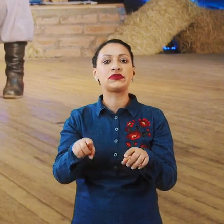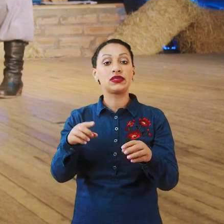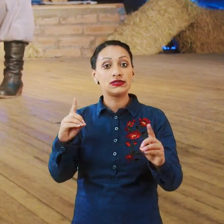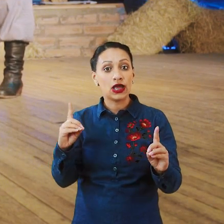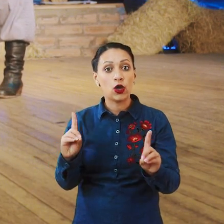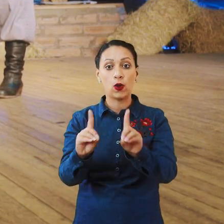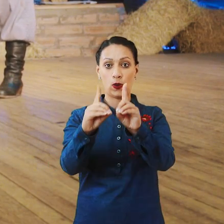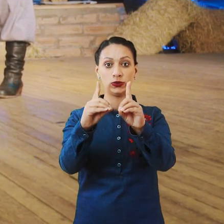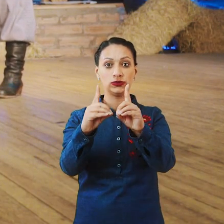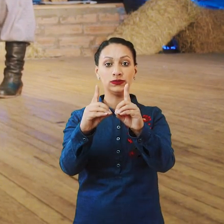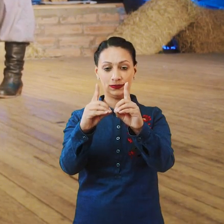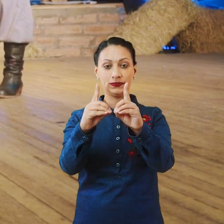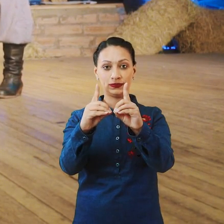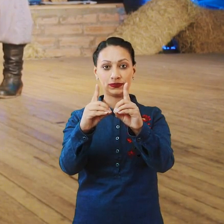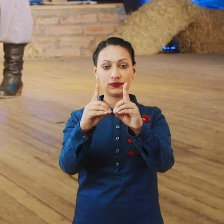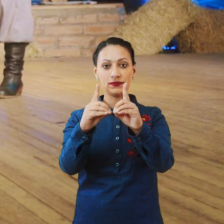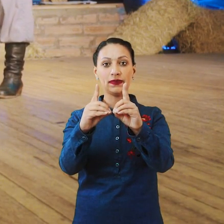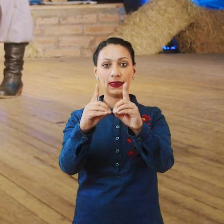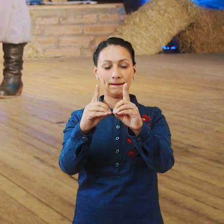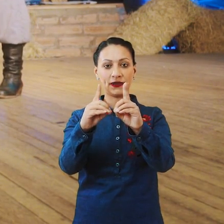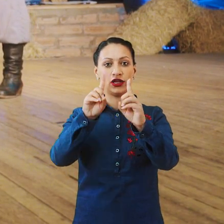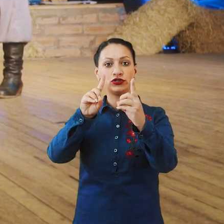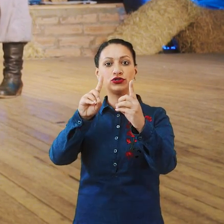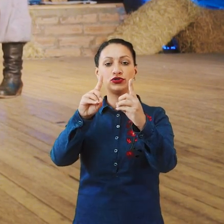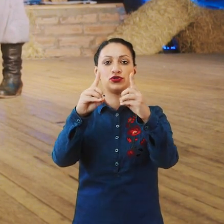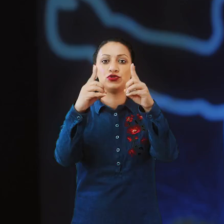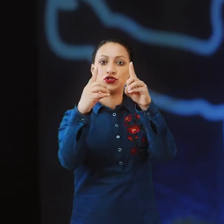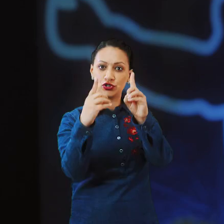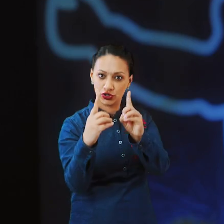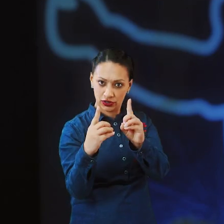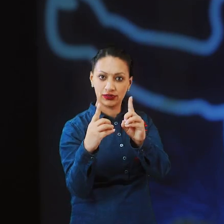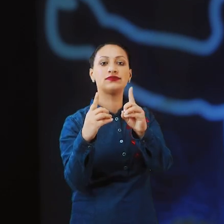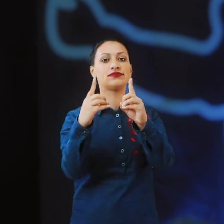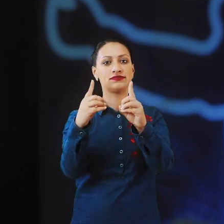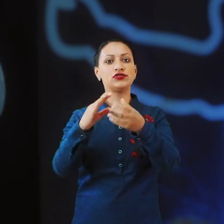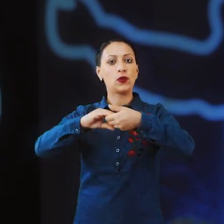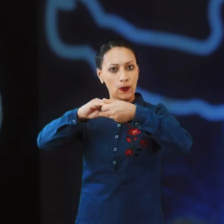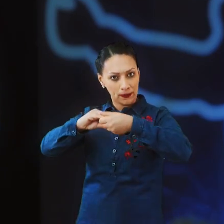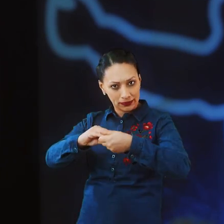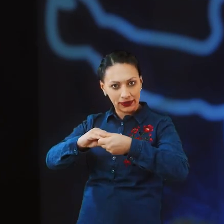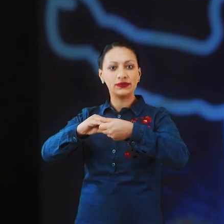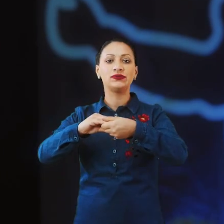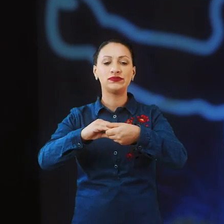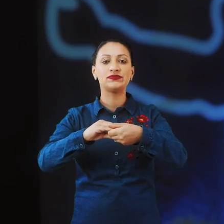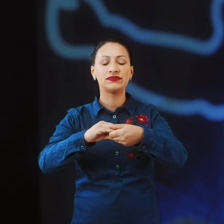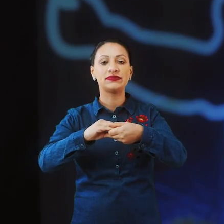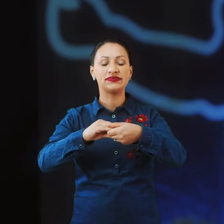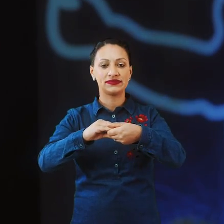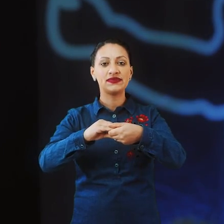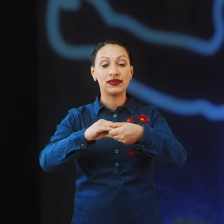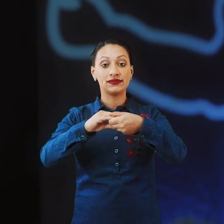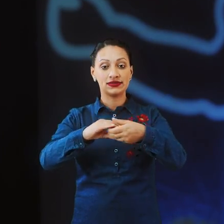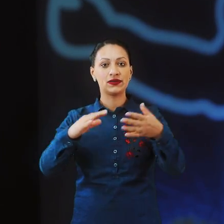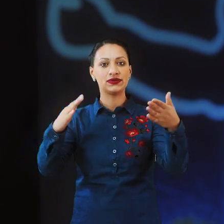encontram frente a frente para um giro de saudação da prenda, um giro de saudação do peão, soltando-se